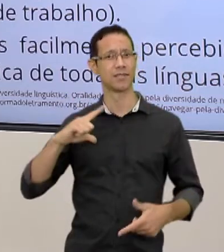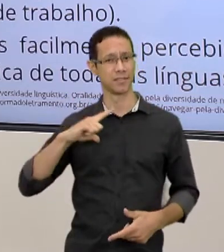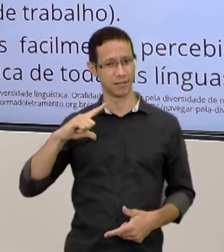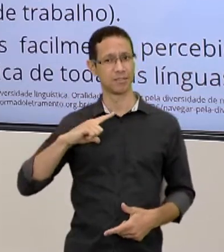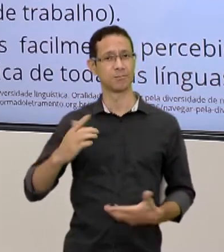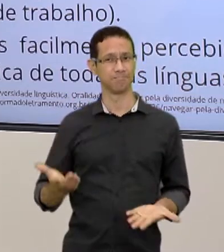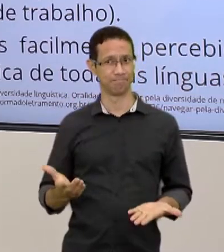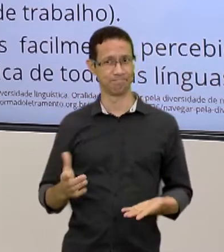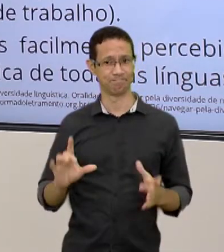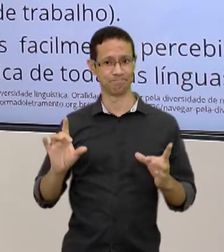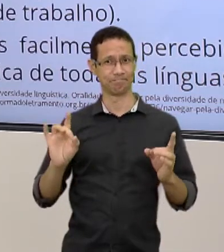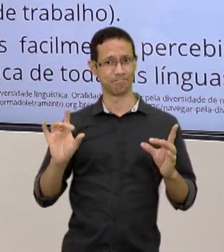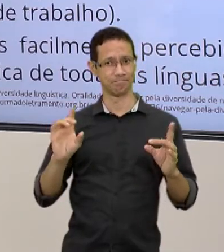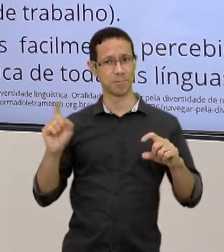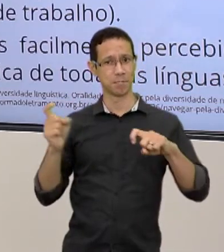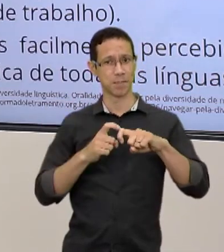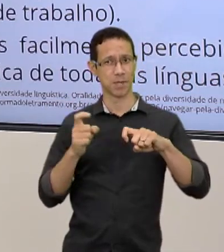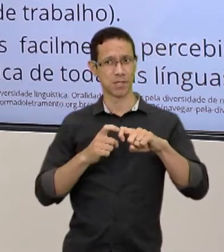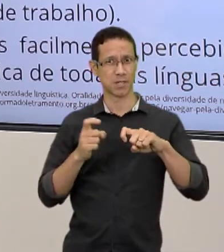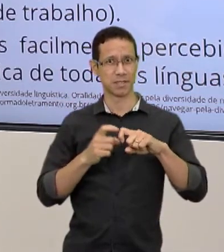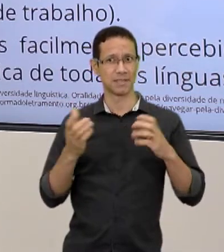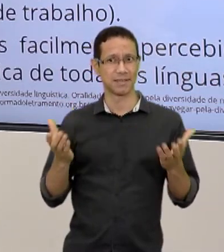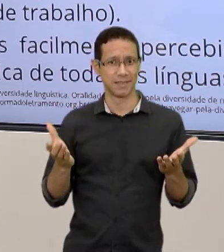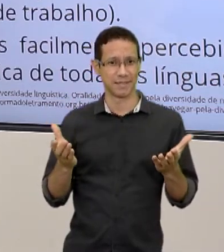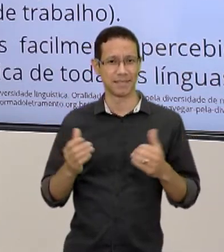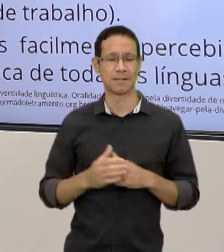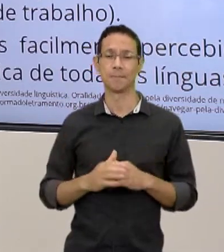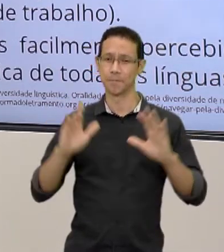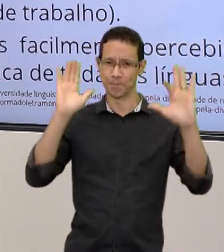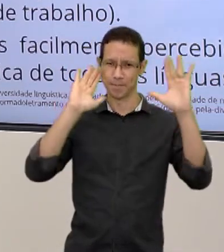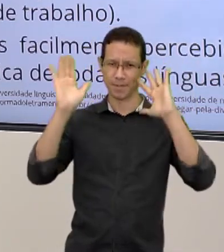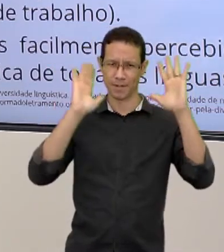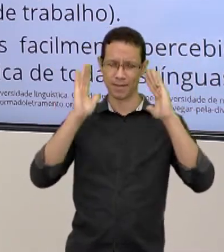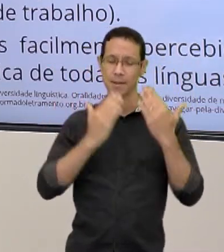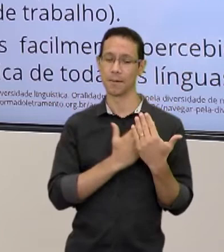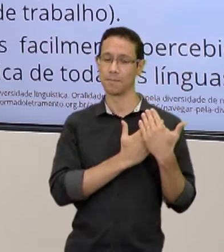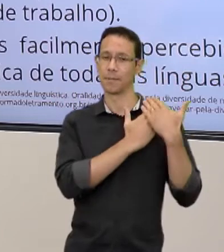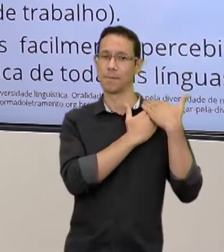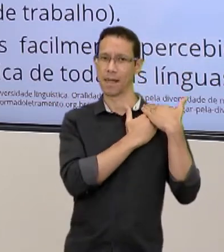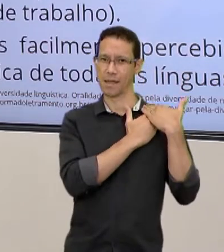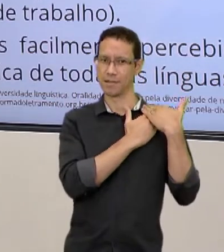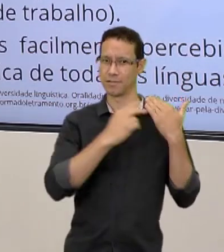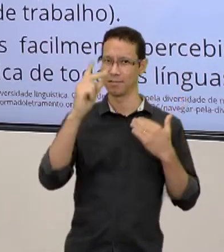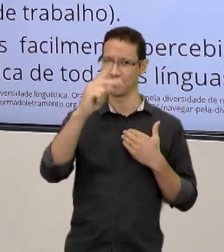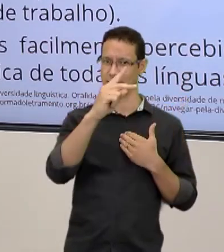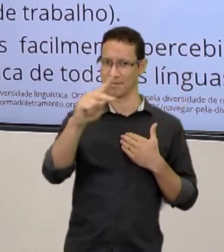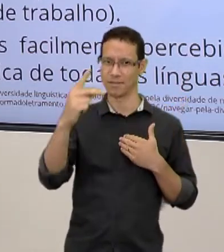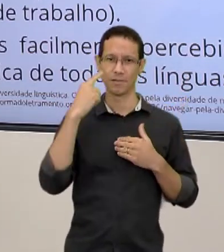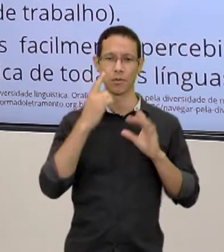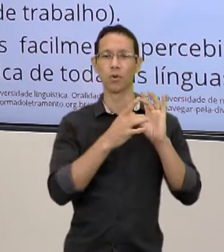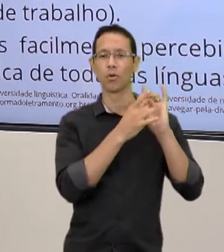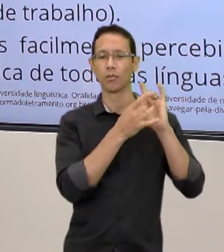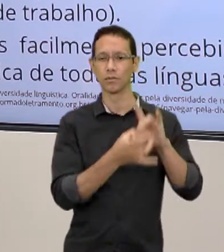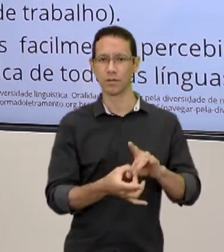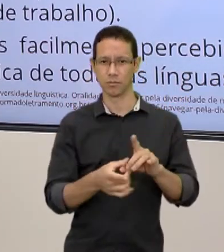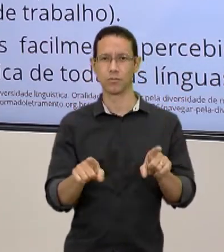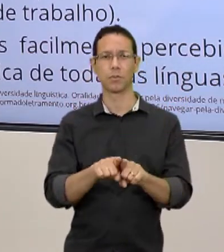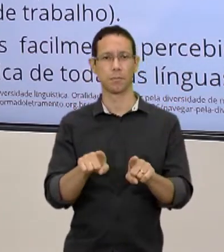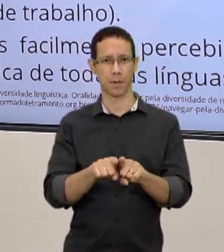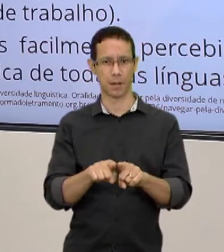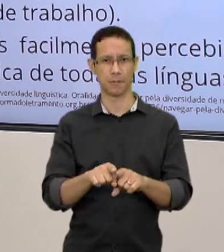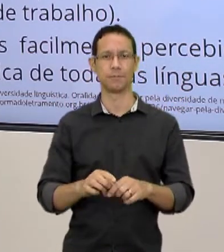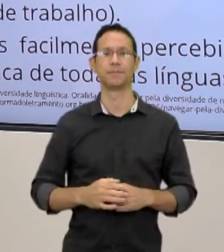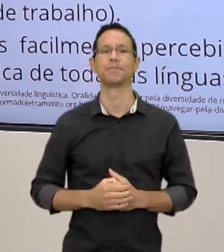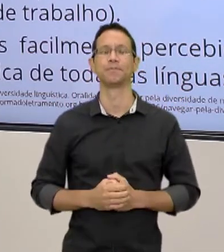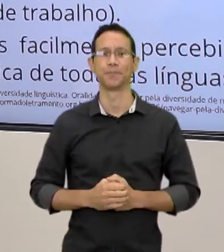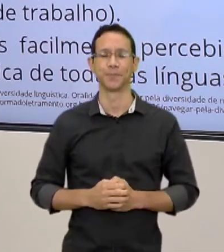ali da medicina? Então, pensando aí sempre nos papéis, né, sociais e no contexto também, né?